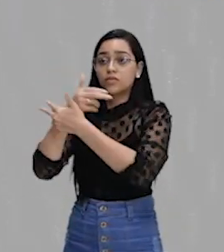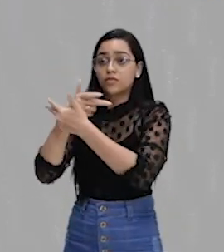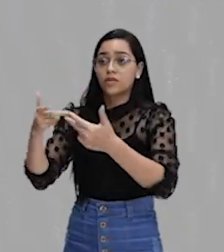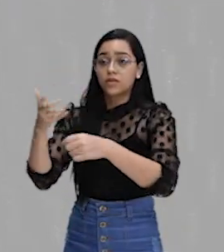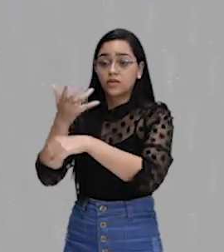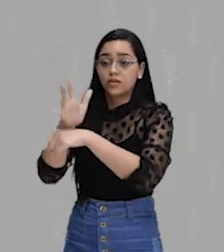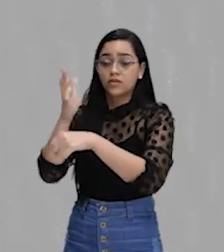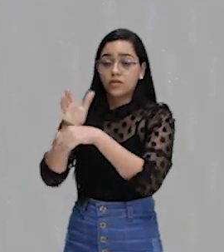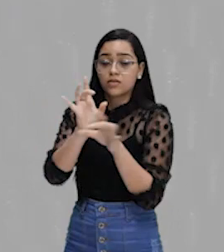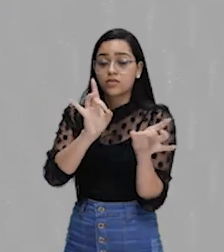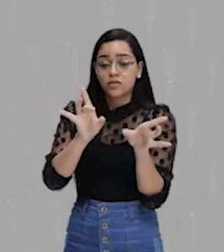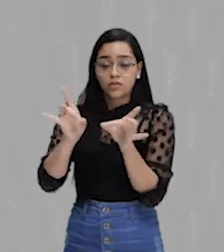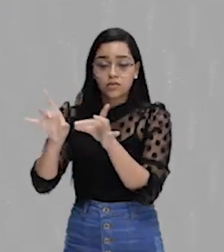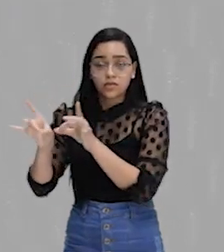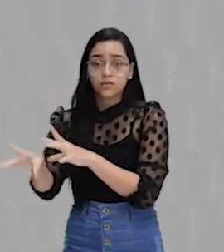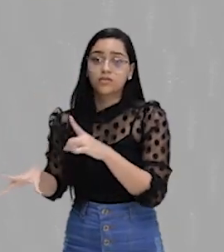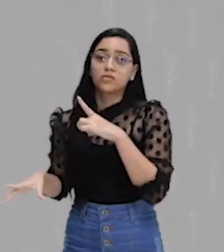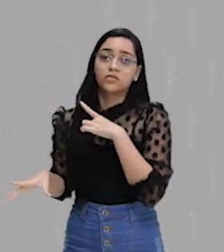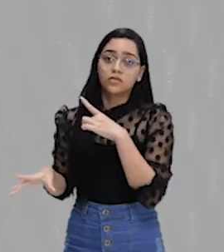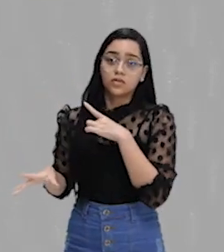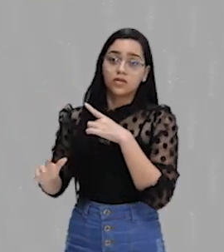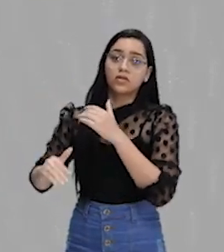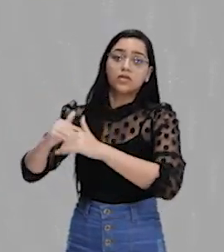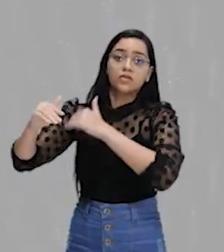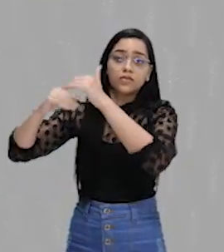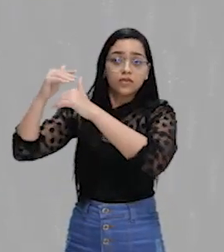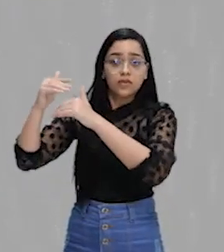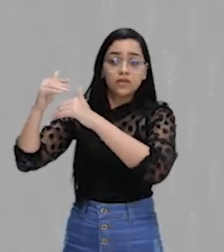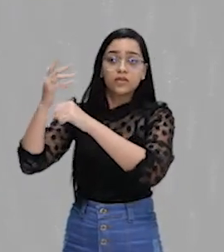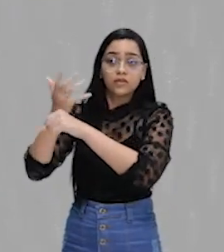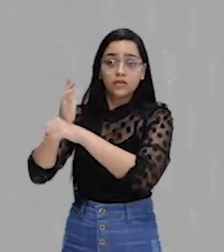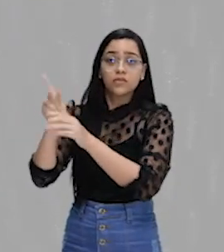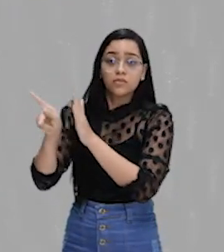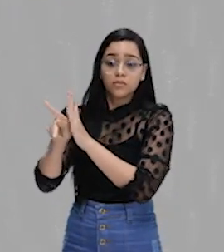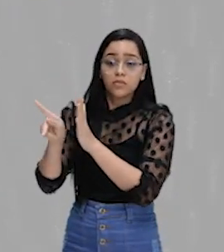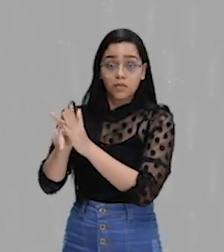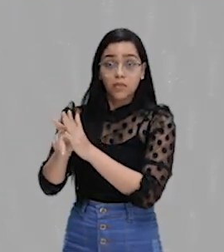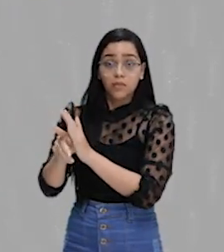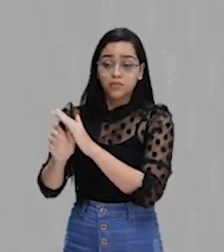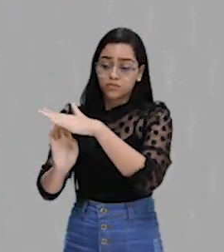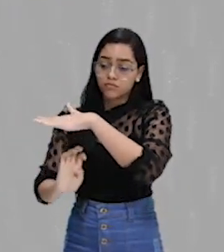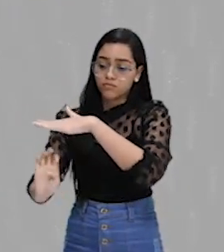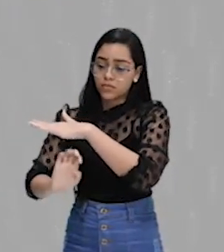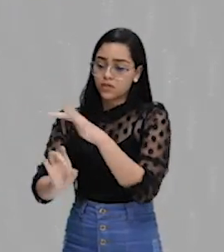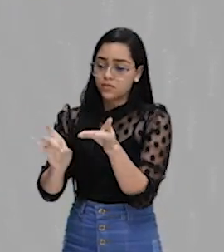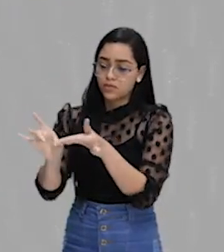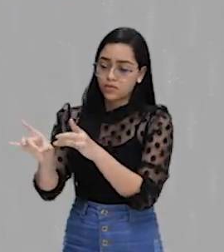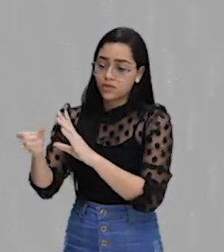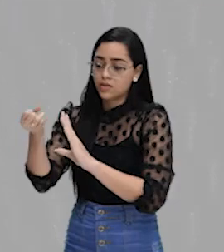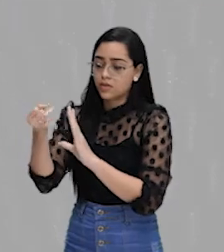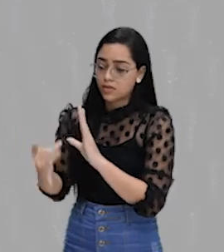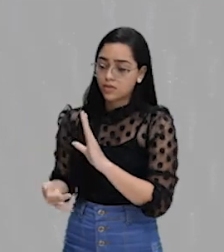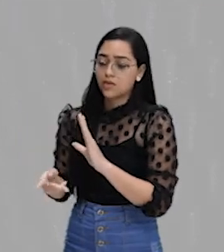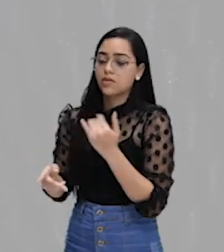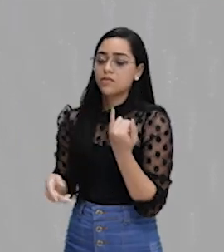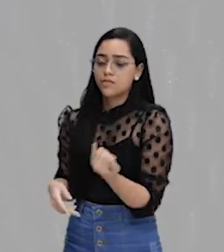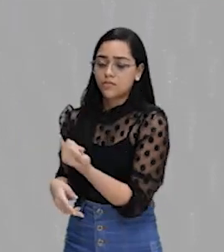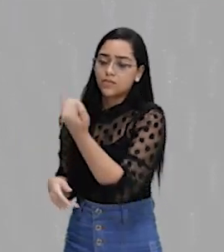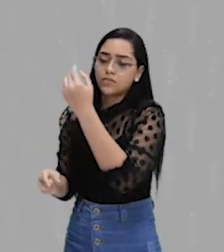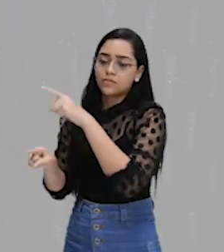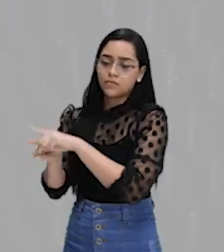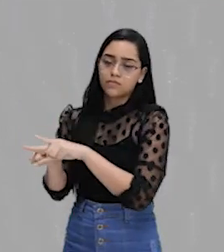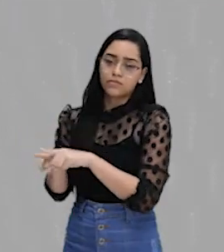atividades comerciais, o espaço do desenvolvimento das atividades mercantis, né? Que é uma característica importante